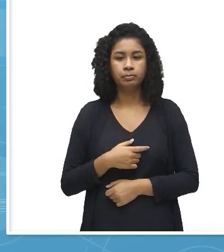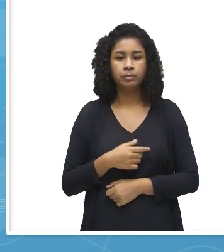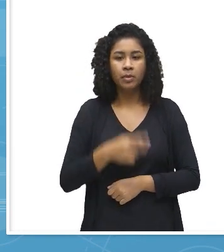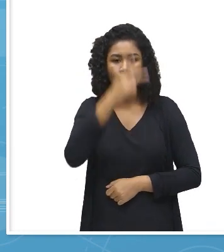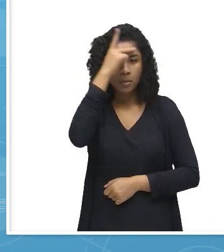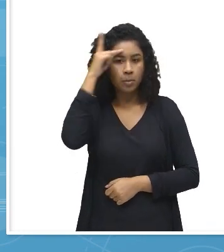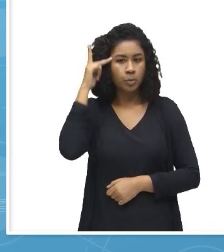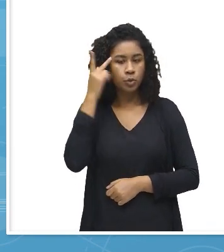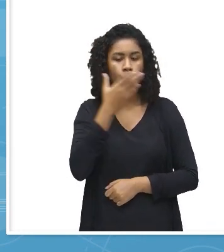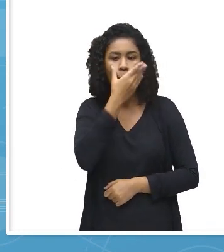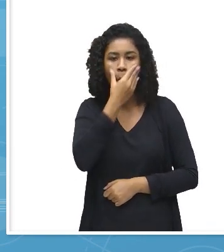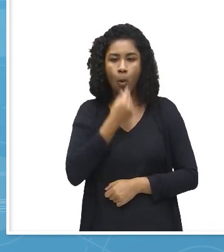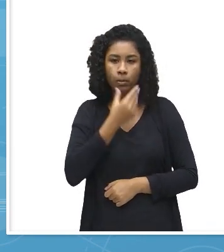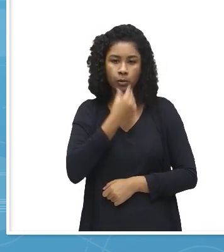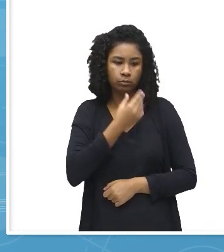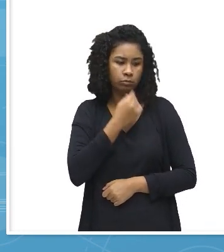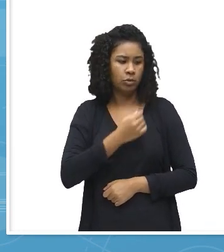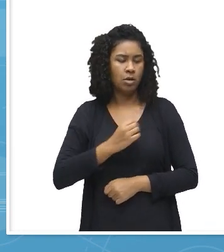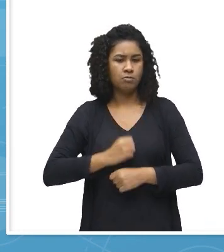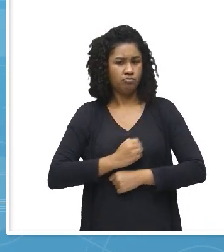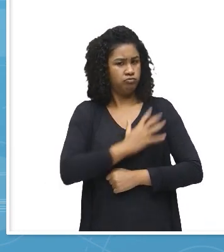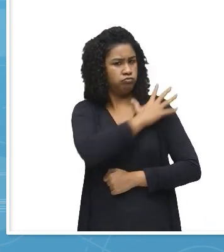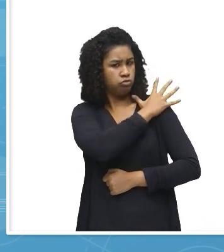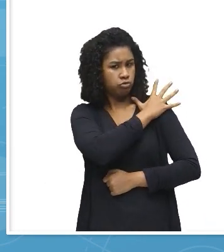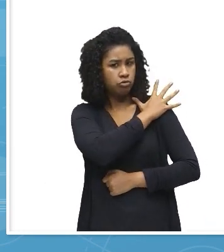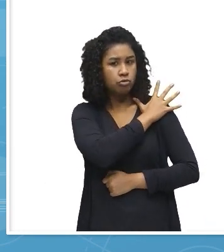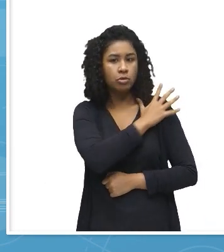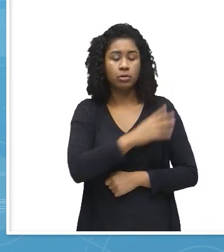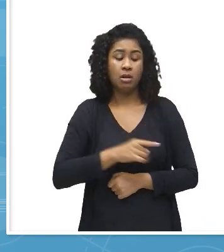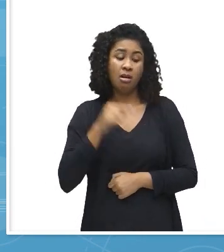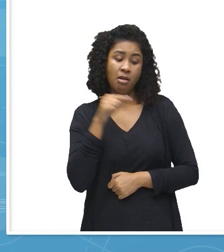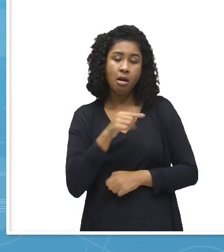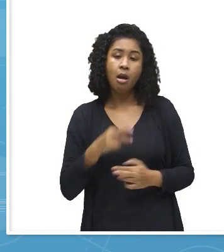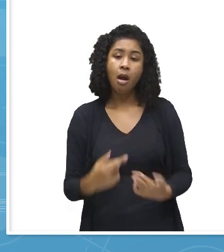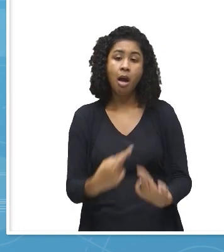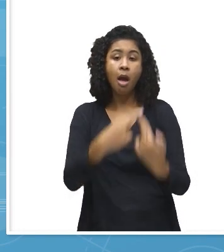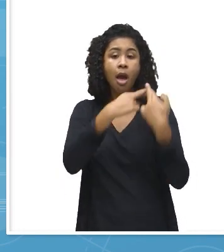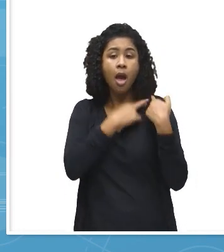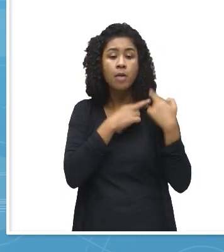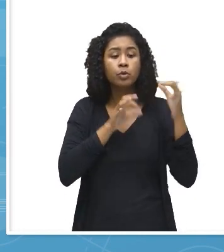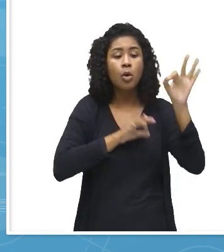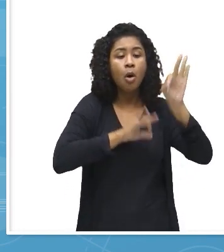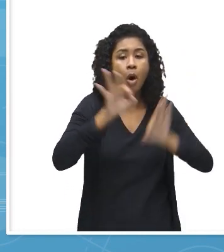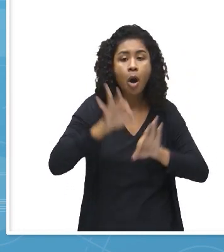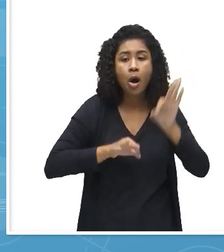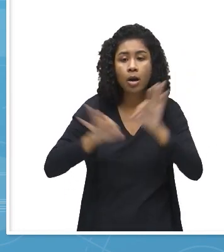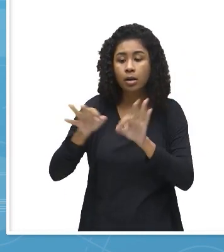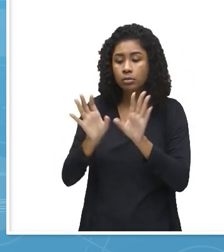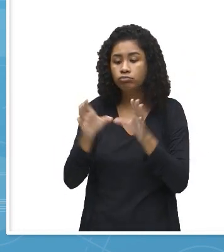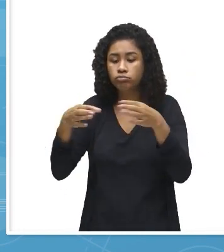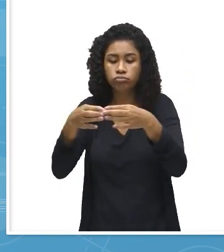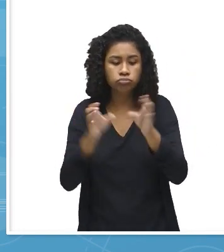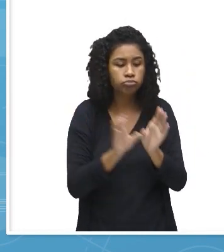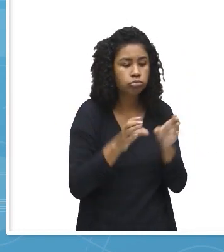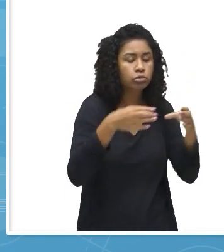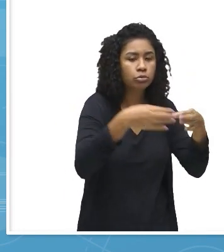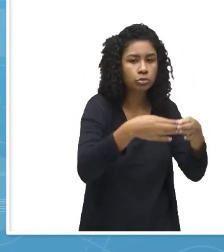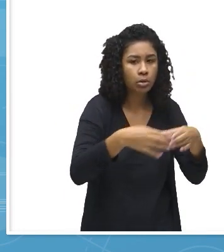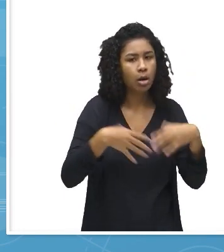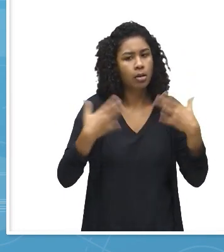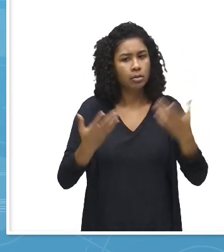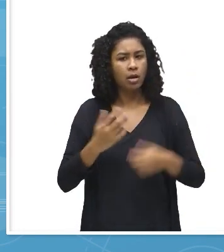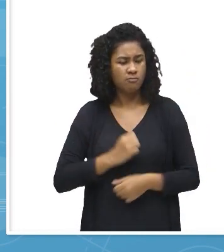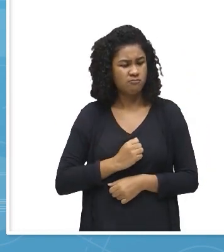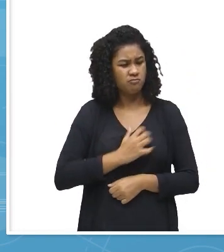as tribos. Então, essa parte militar era tão importante que eram os guerreiros